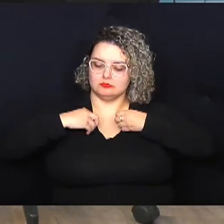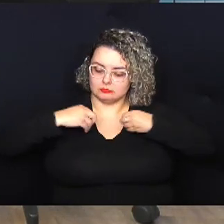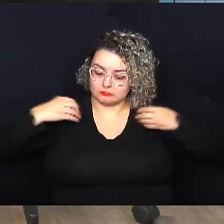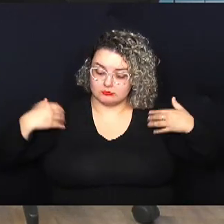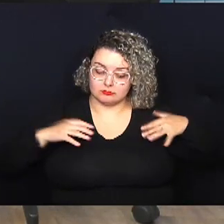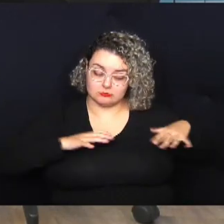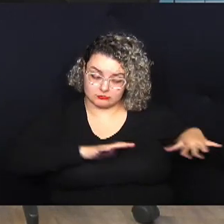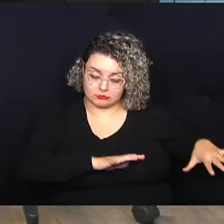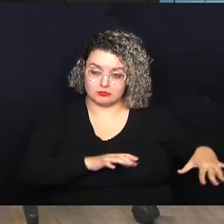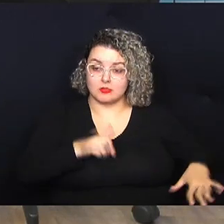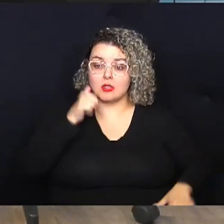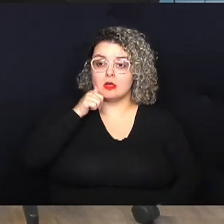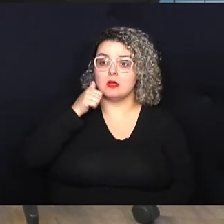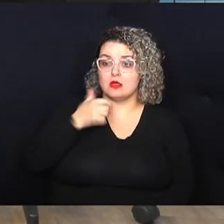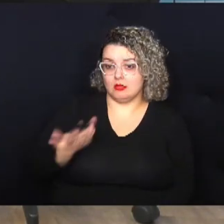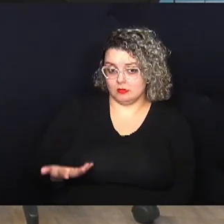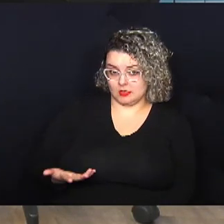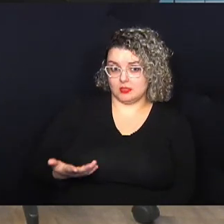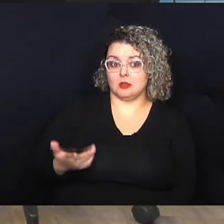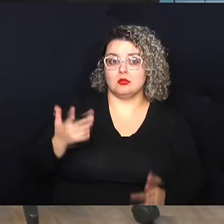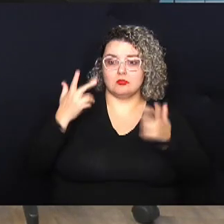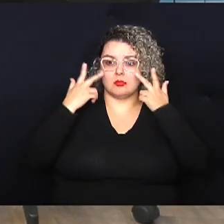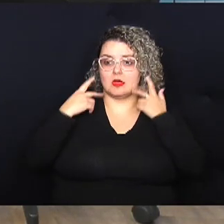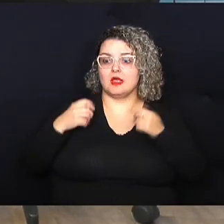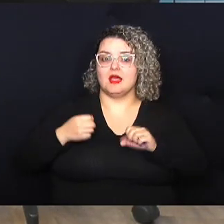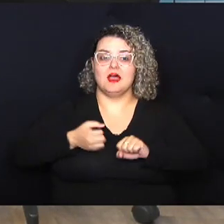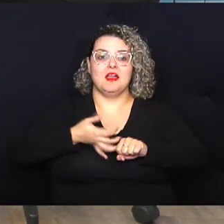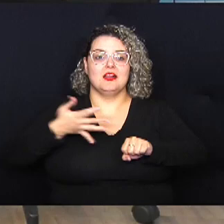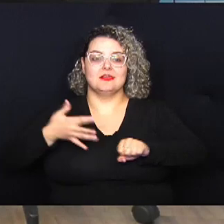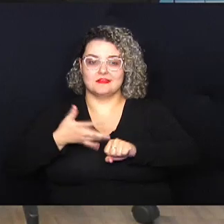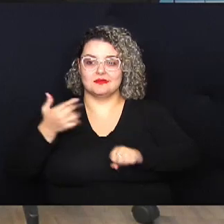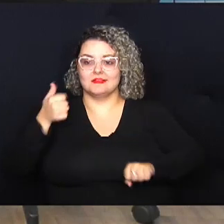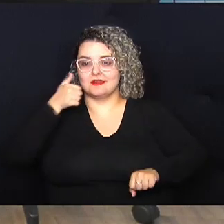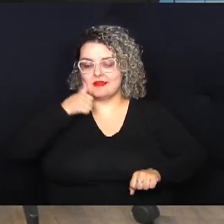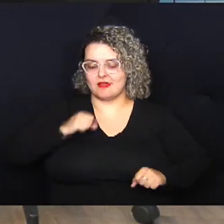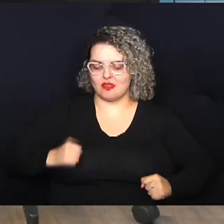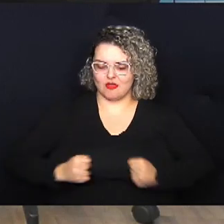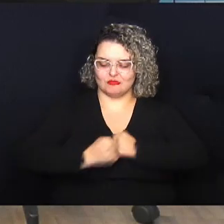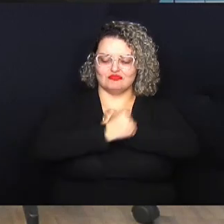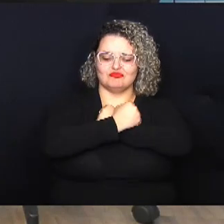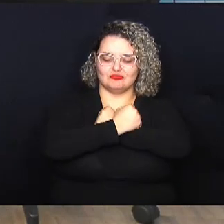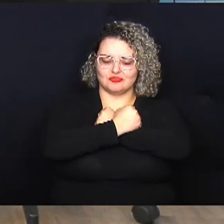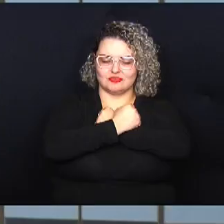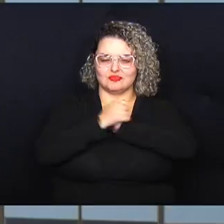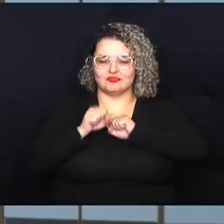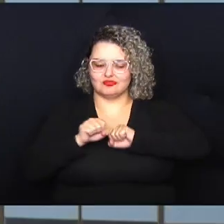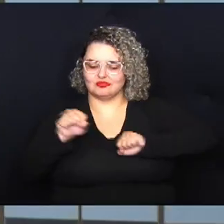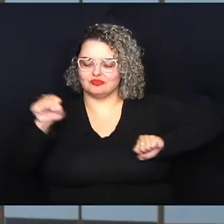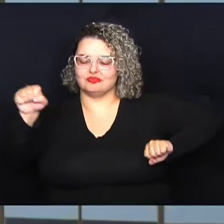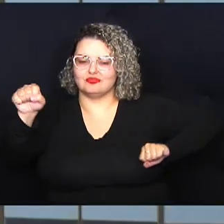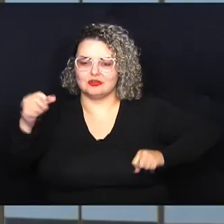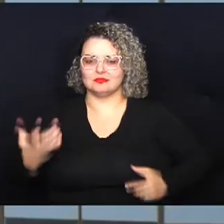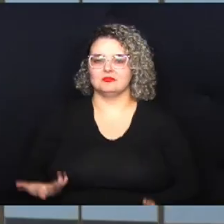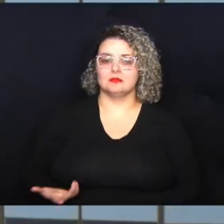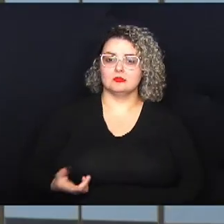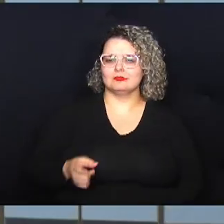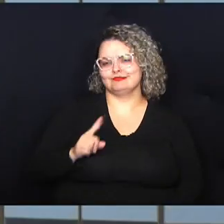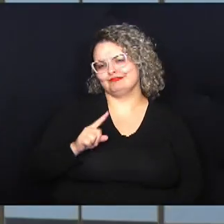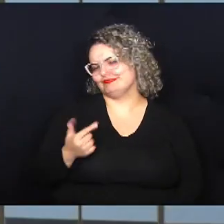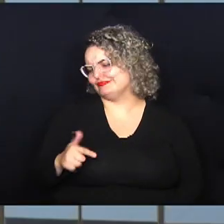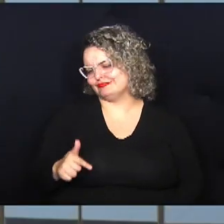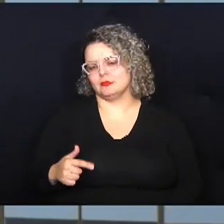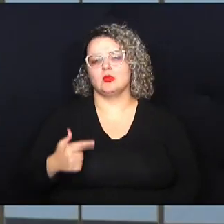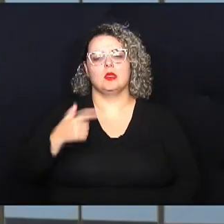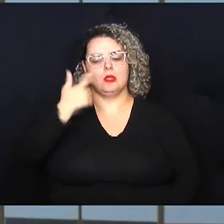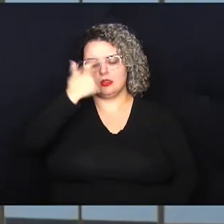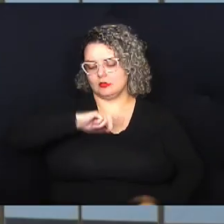normal. Síndrome da Mulher Maravilha. Exato, vamos sair voando por aí, Síndrome da Mulher Maravilha. Não existe. Exato. Eu sou humana, eu tenho